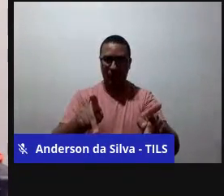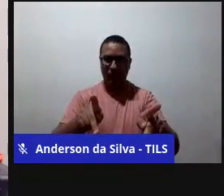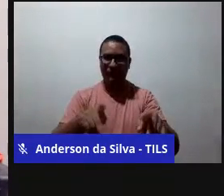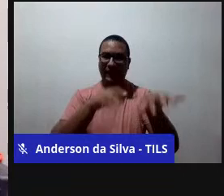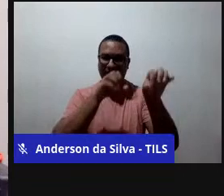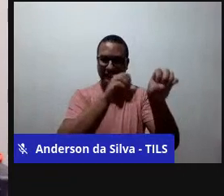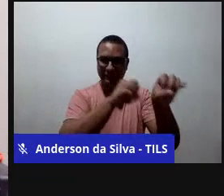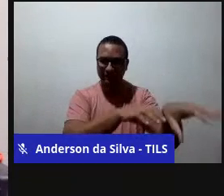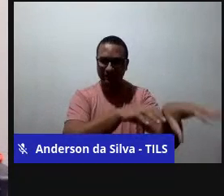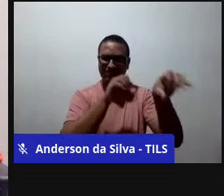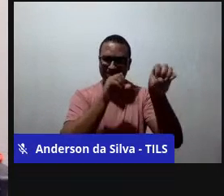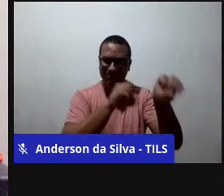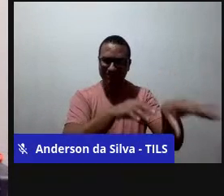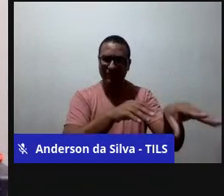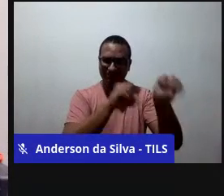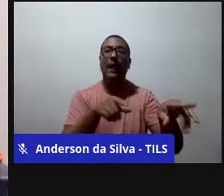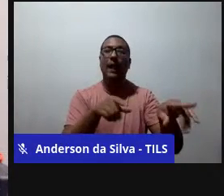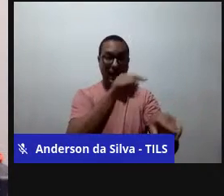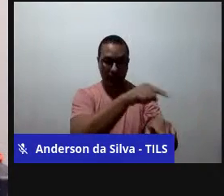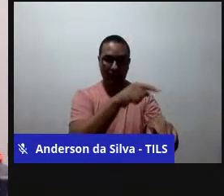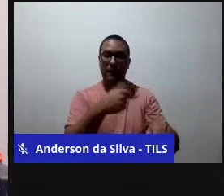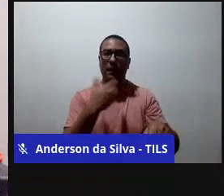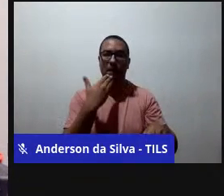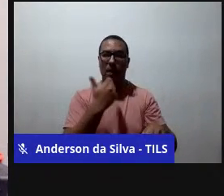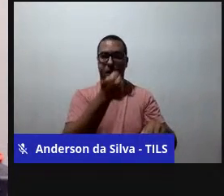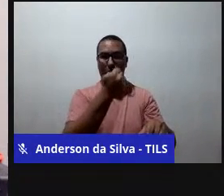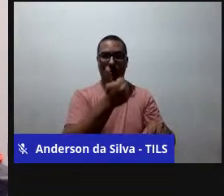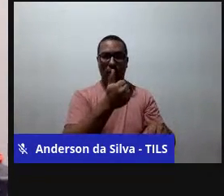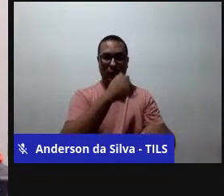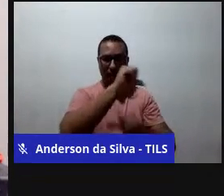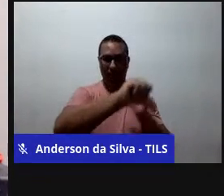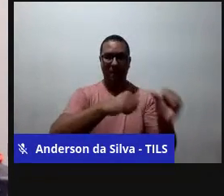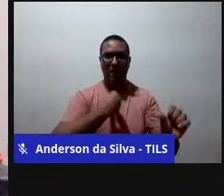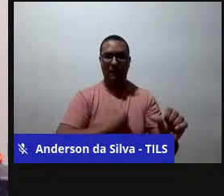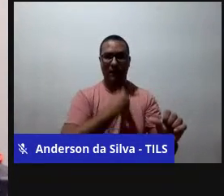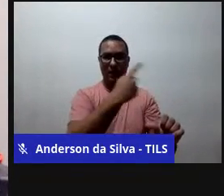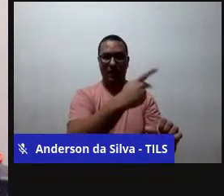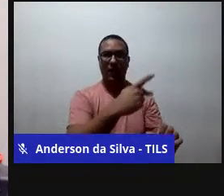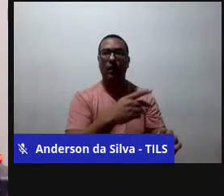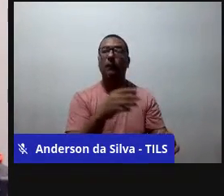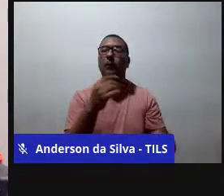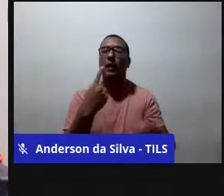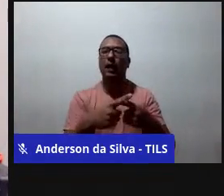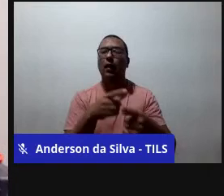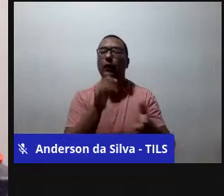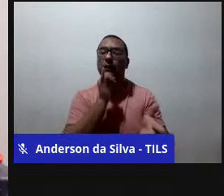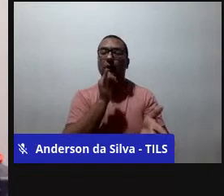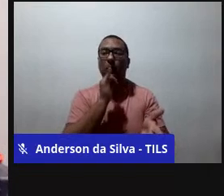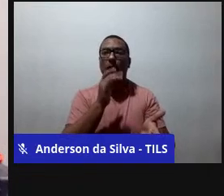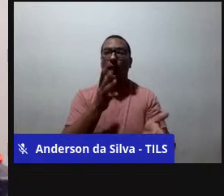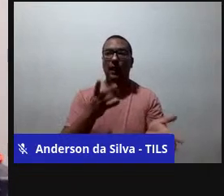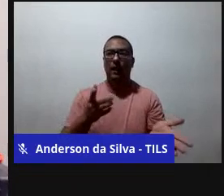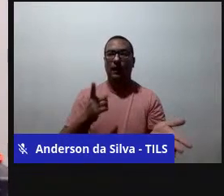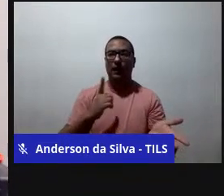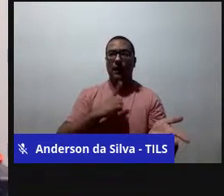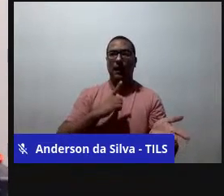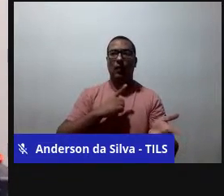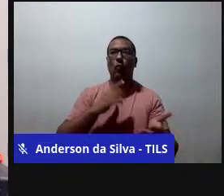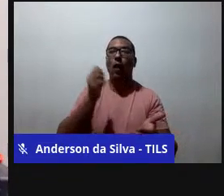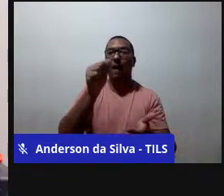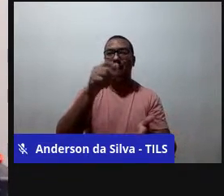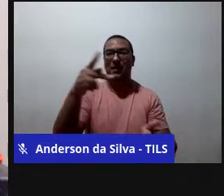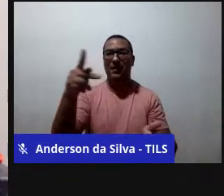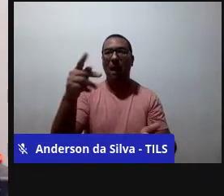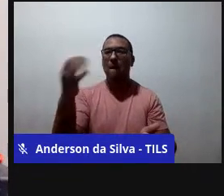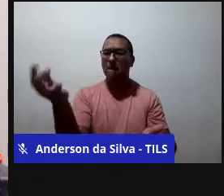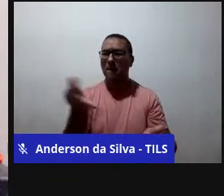de conhecimento crítico, de ser melhor cidadão, para que a gente não tenha, por exemplo, o que adianta eu ter um aplicativo